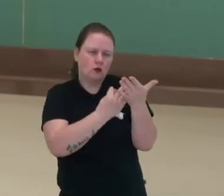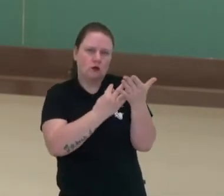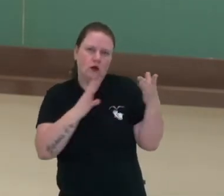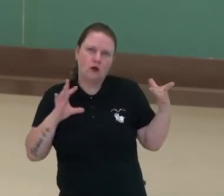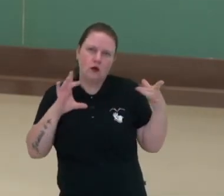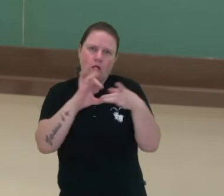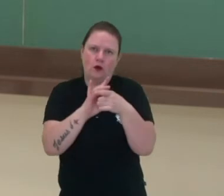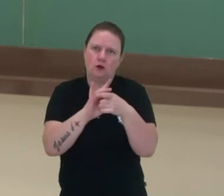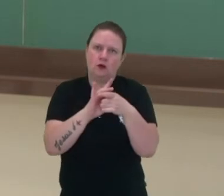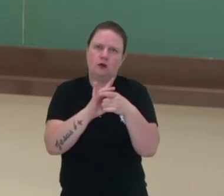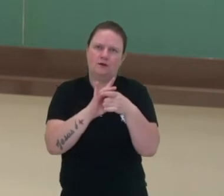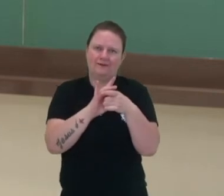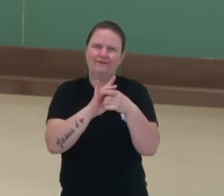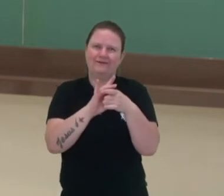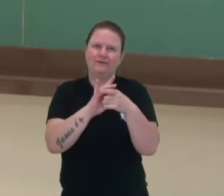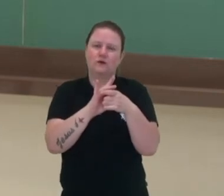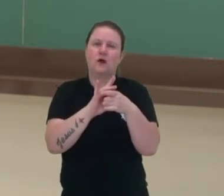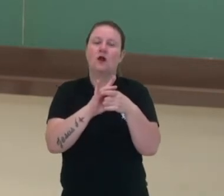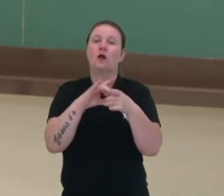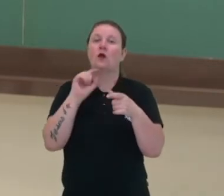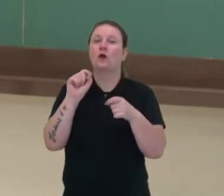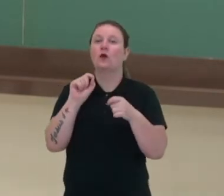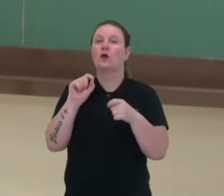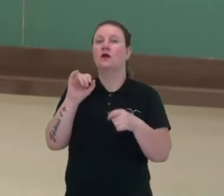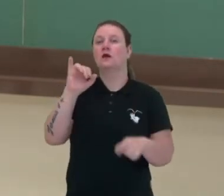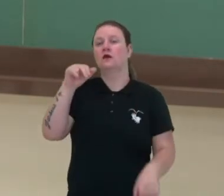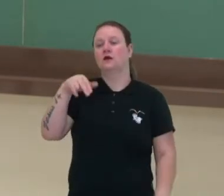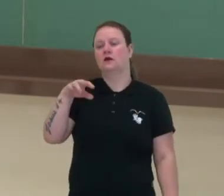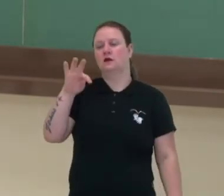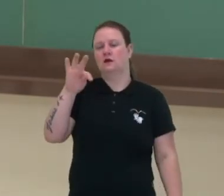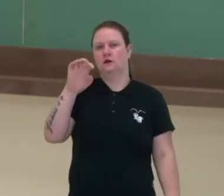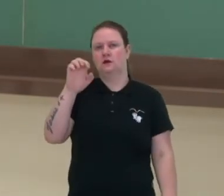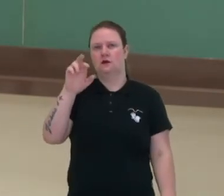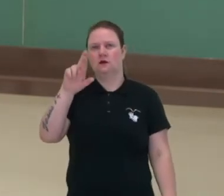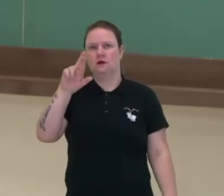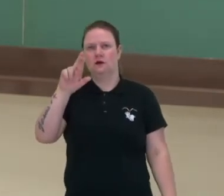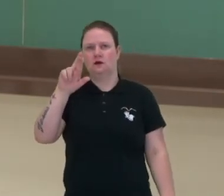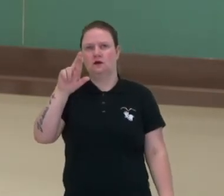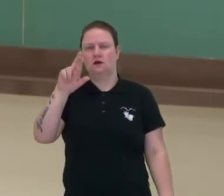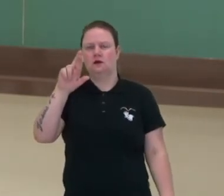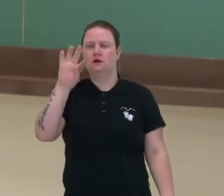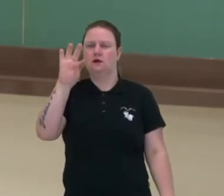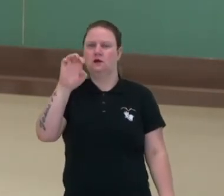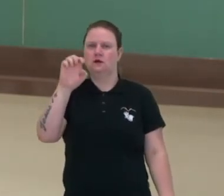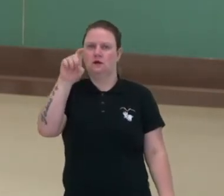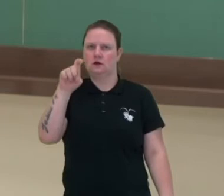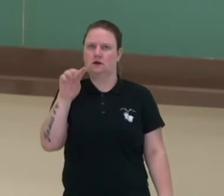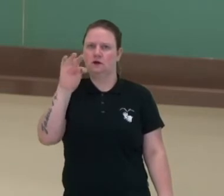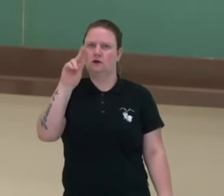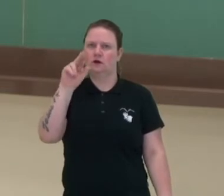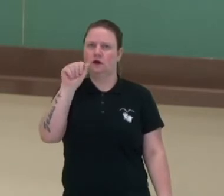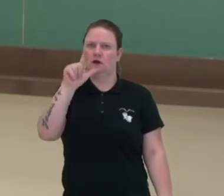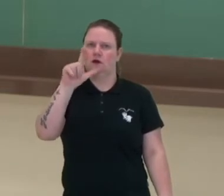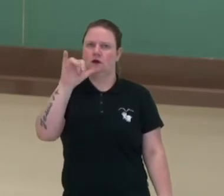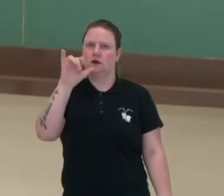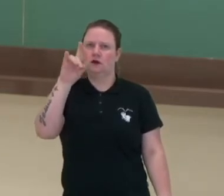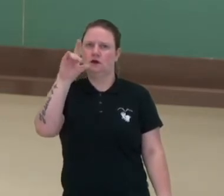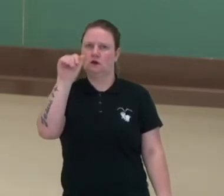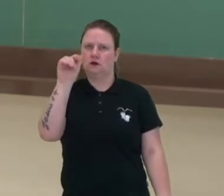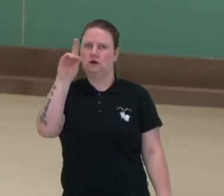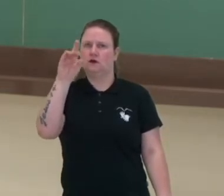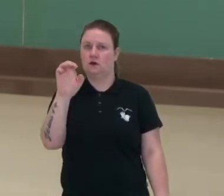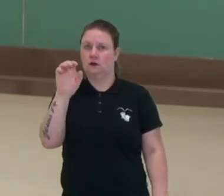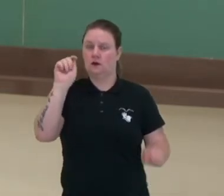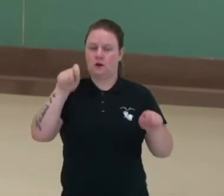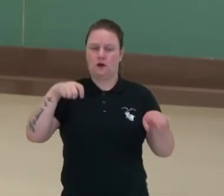recurso chamado intertextualidade. A intertextualidade é uma conversa entre textos. Ela pode vir mais